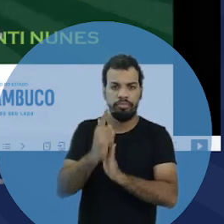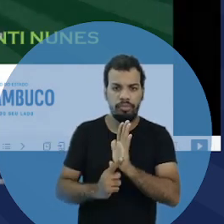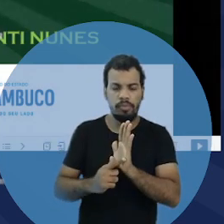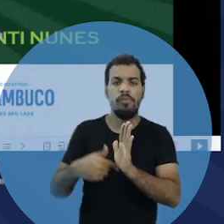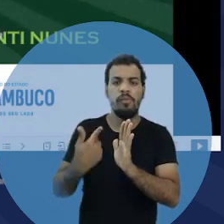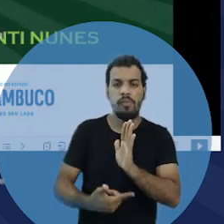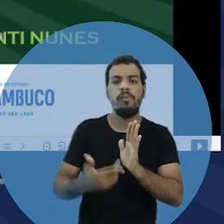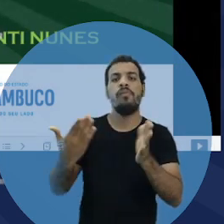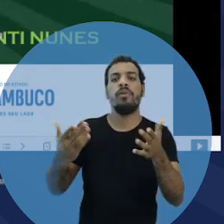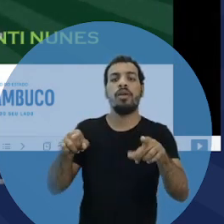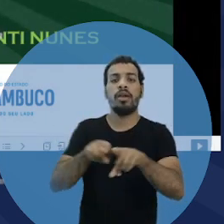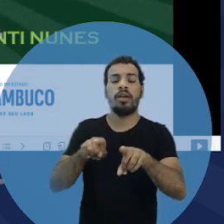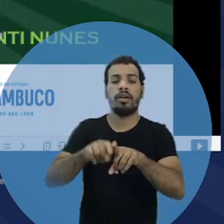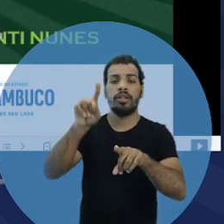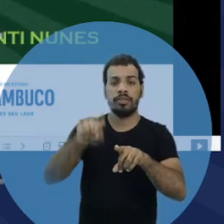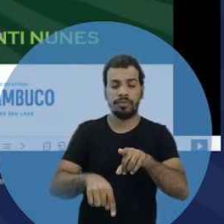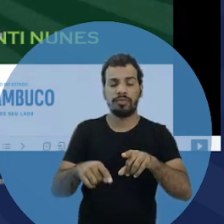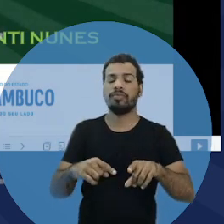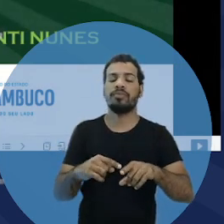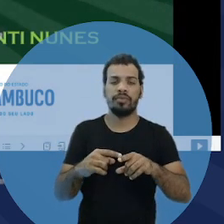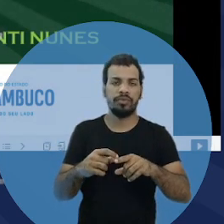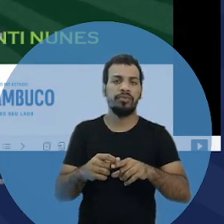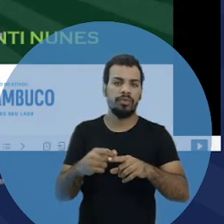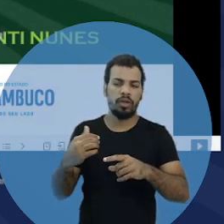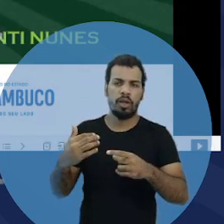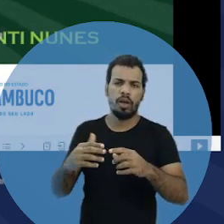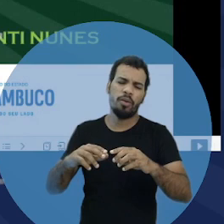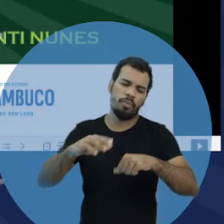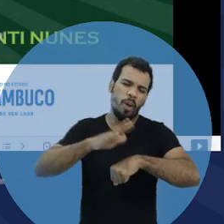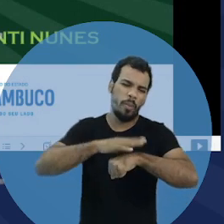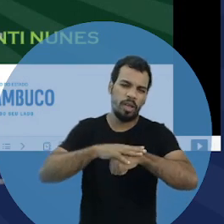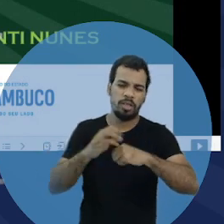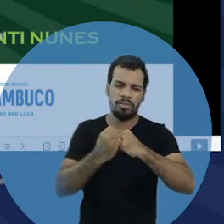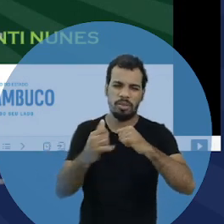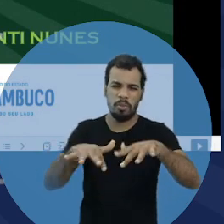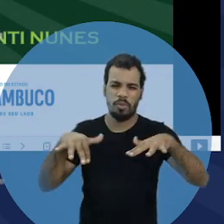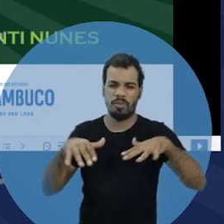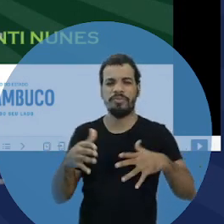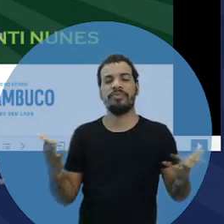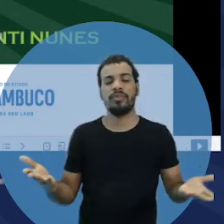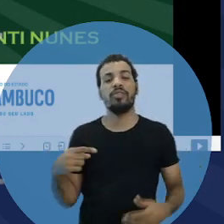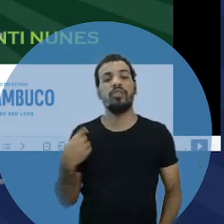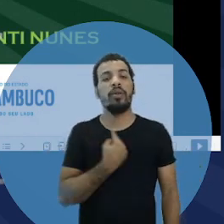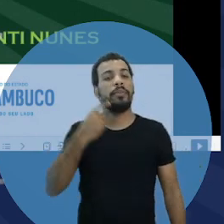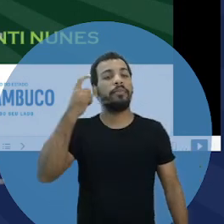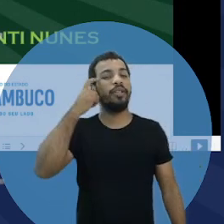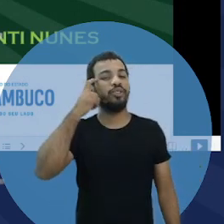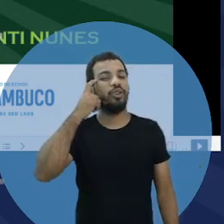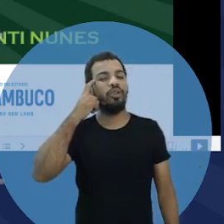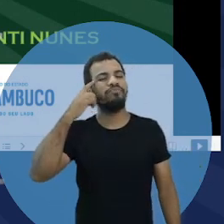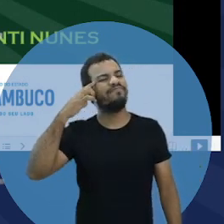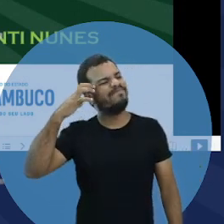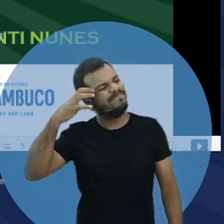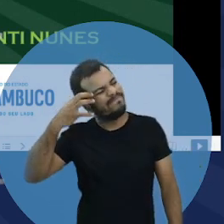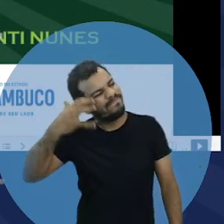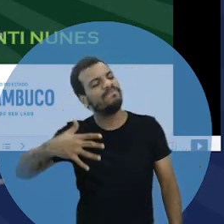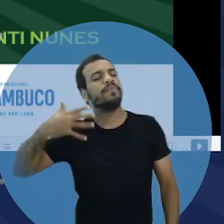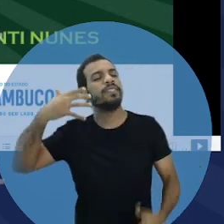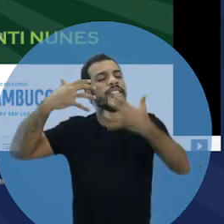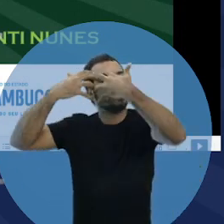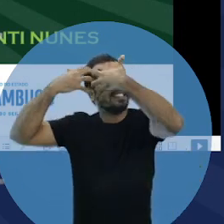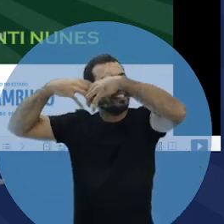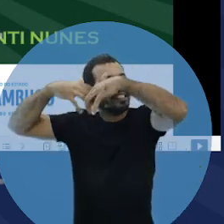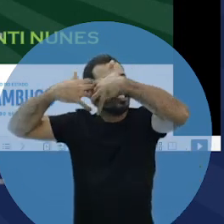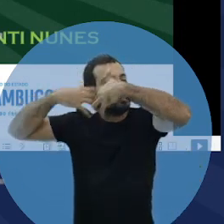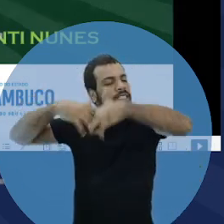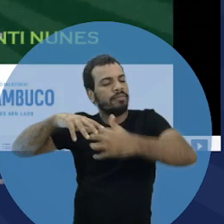consideração, principalmente, esse período de pandemia, a gente pensou muito, né, em como o núcleo, em